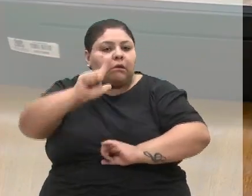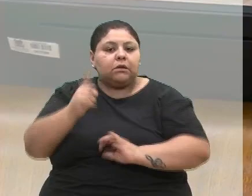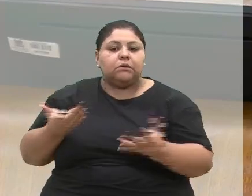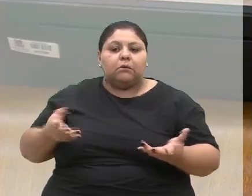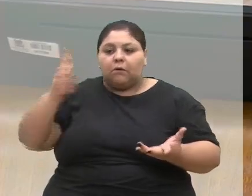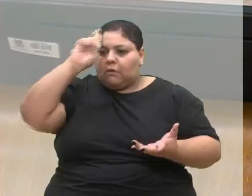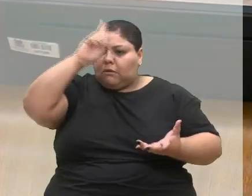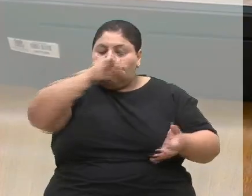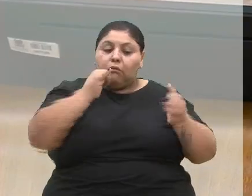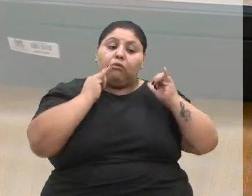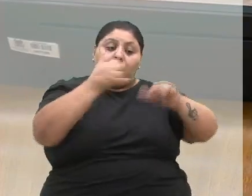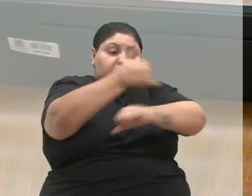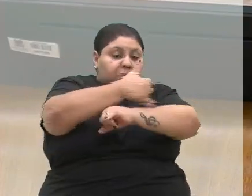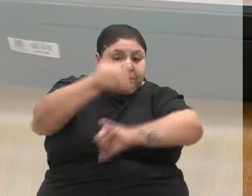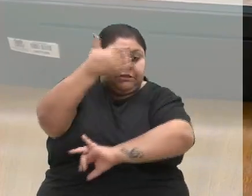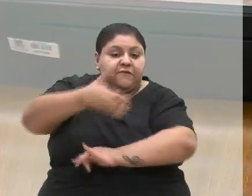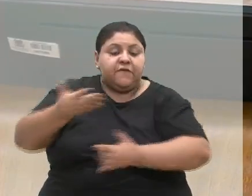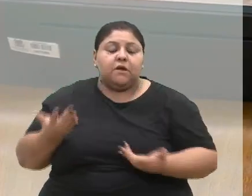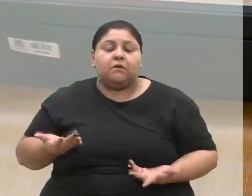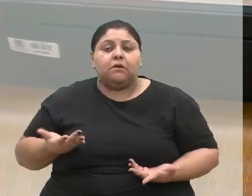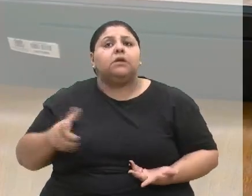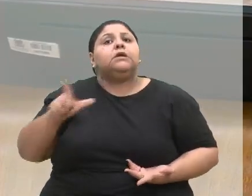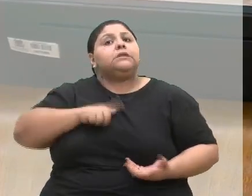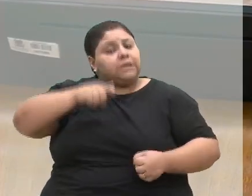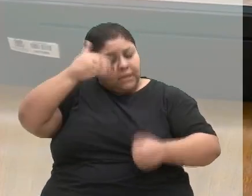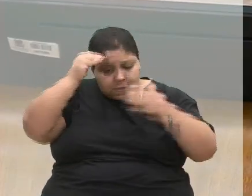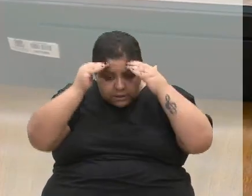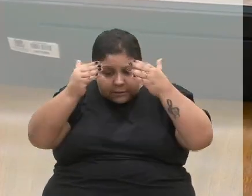o ônibus passa na frente, tem que cumprir.